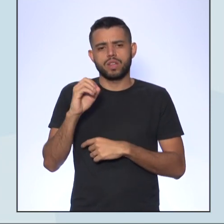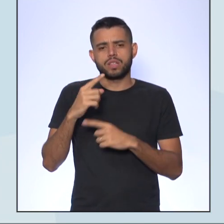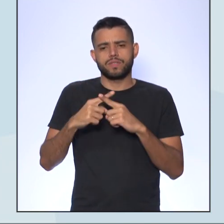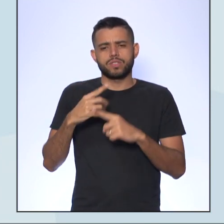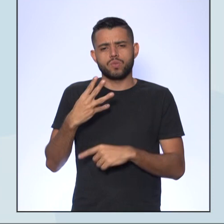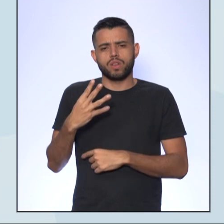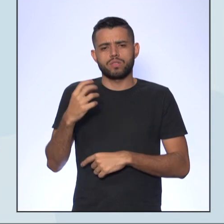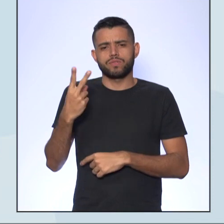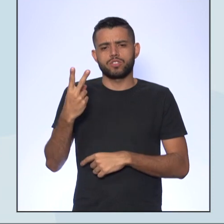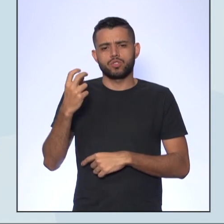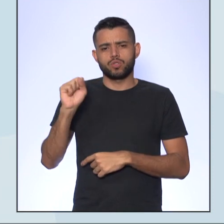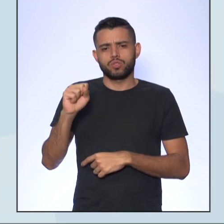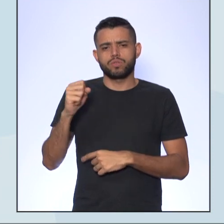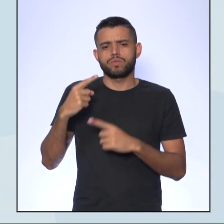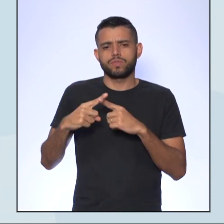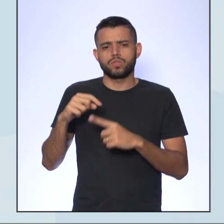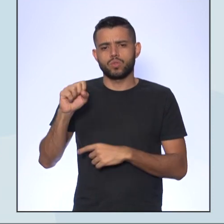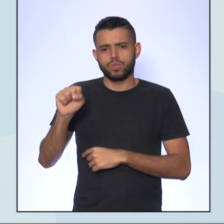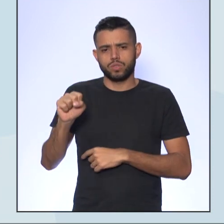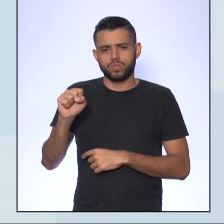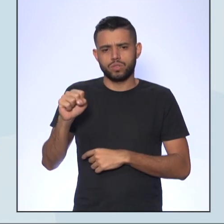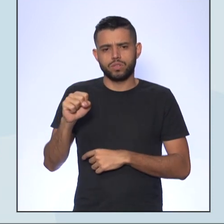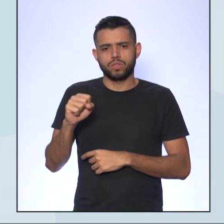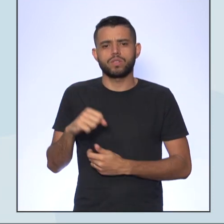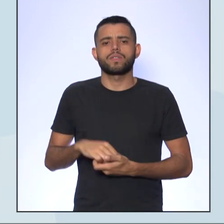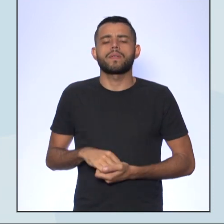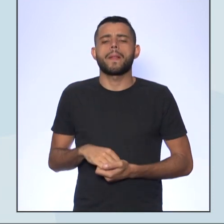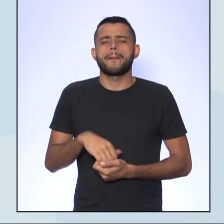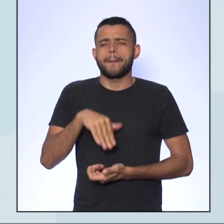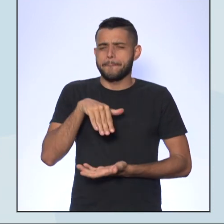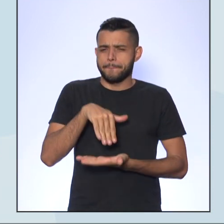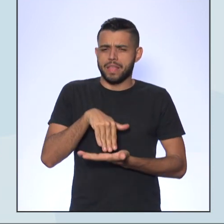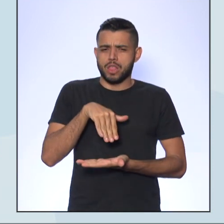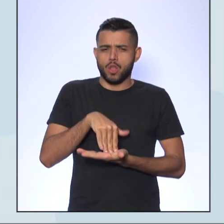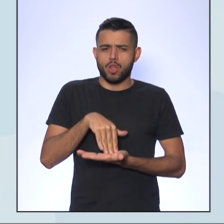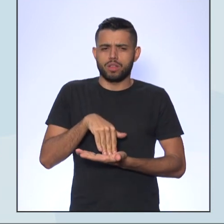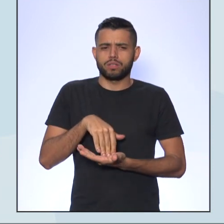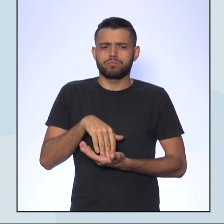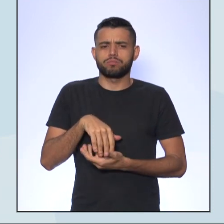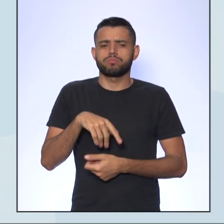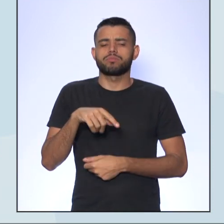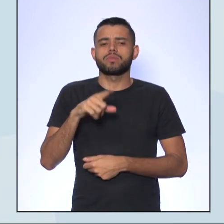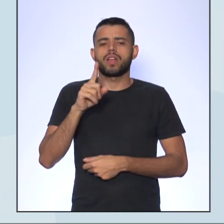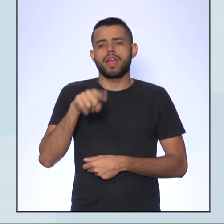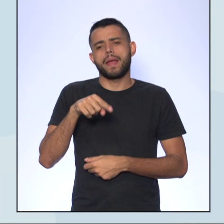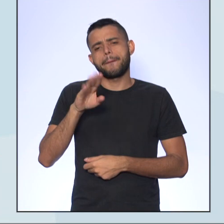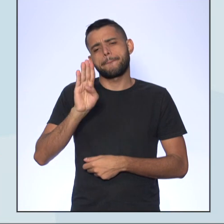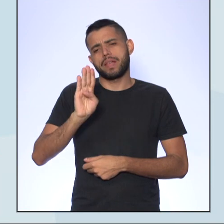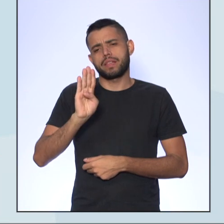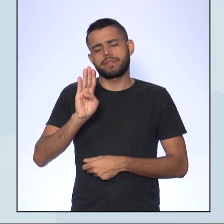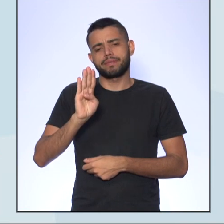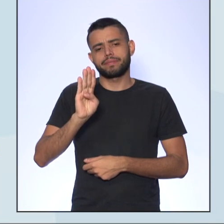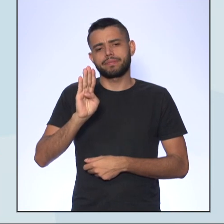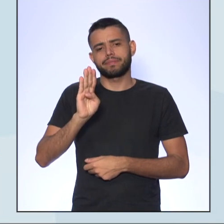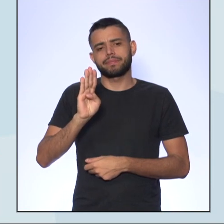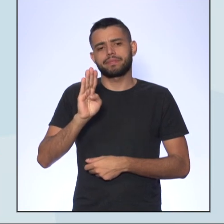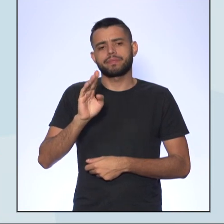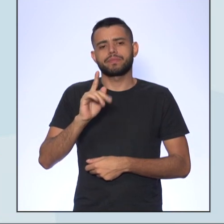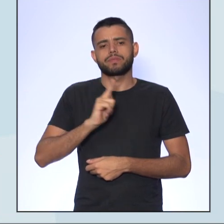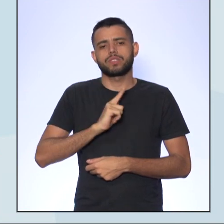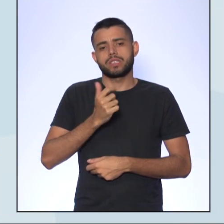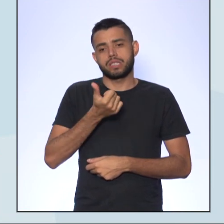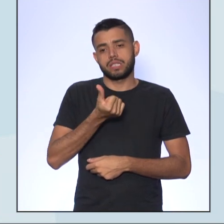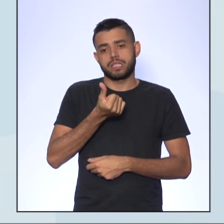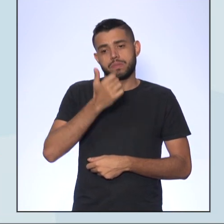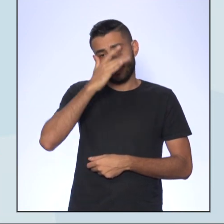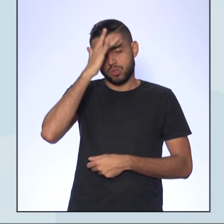e 28 por 8. A menor aí, no caso, o menor tempo é a B. Curiosamente, tinha 6